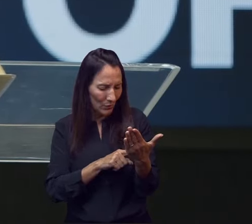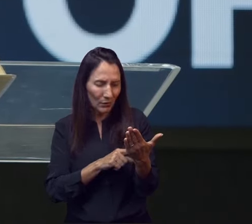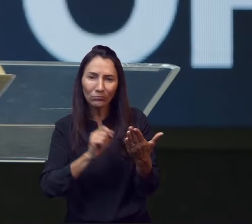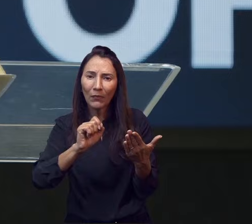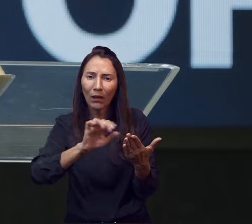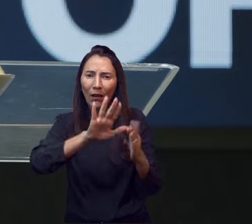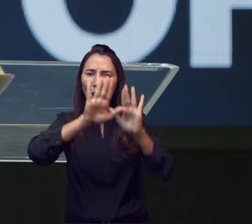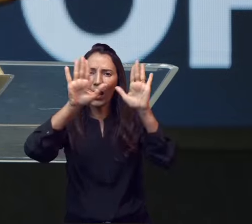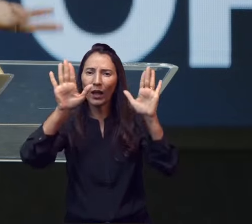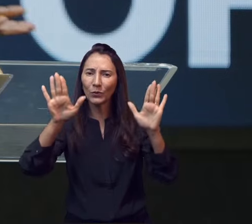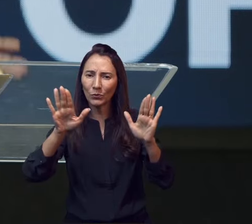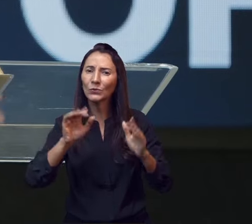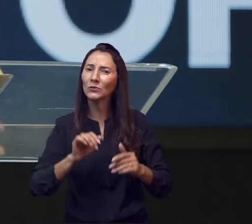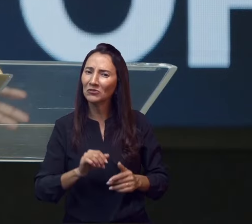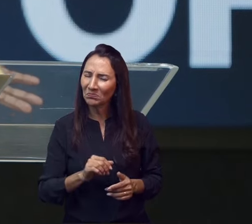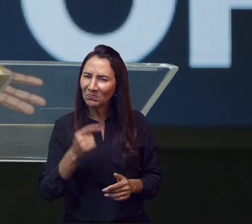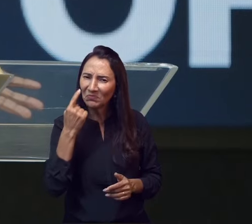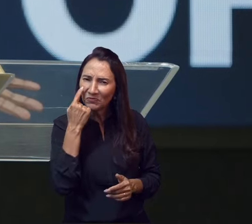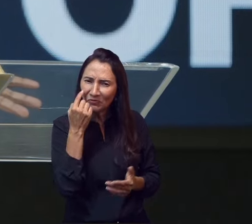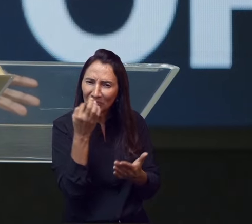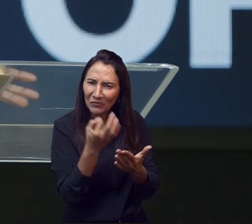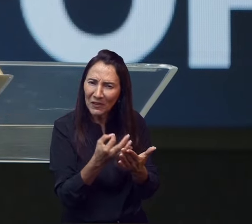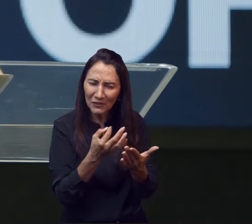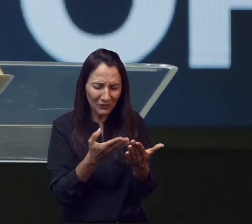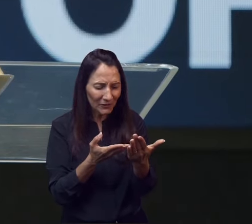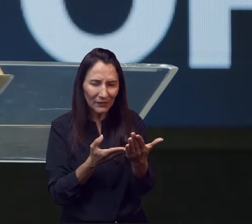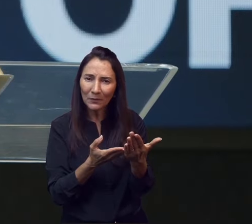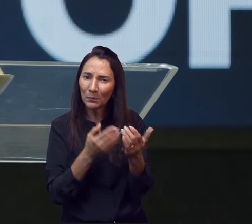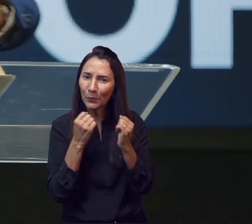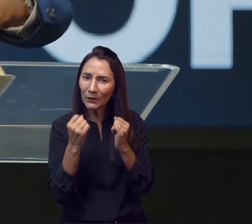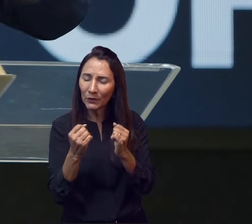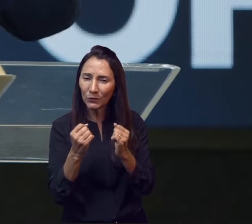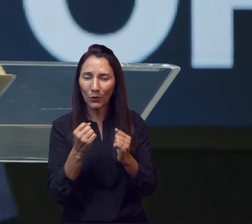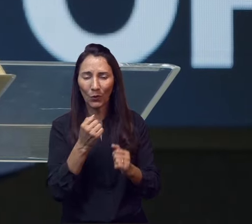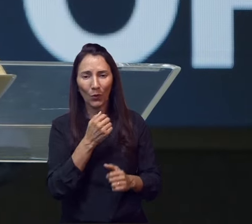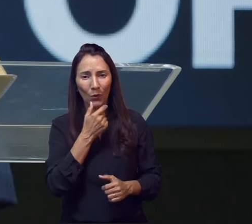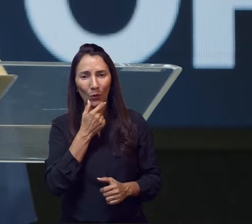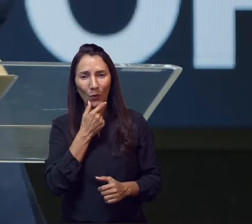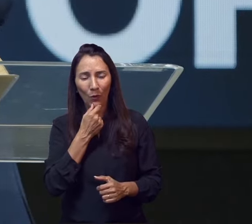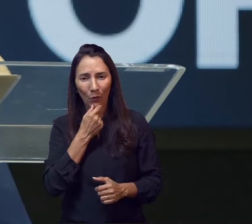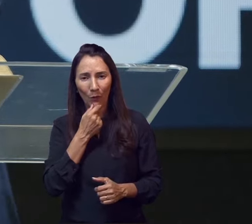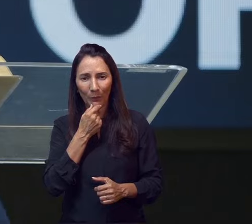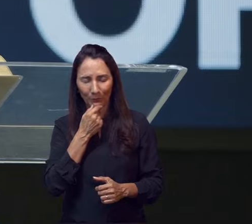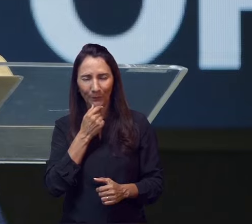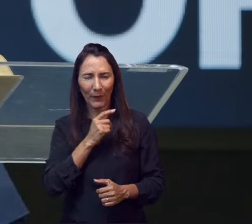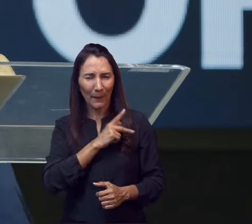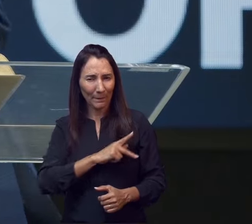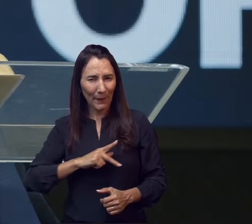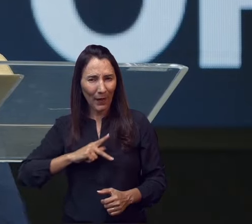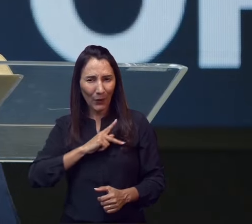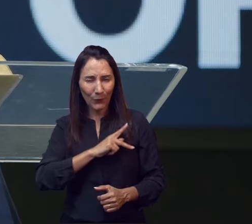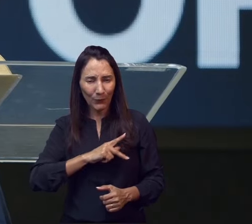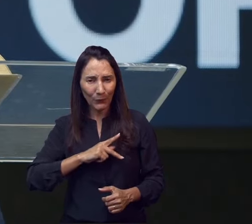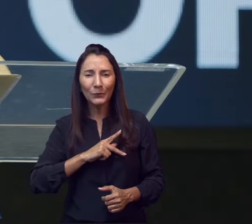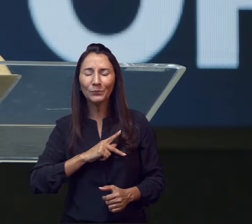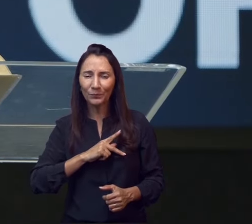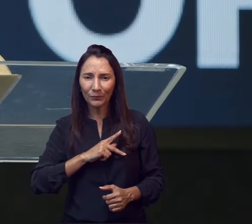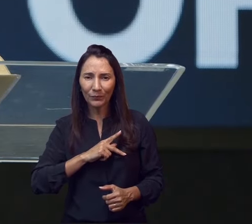e veja como isso é poderoso o apóstolo Paulo na instrumentalidade do Espírito Santo